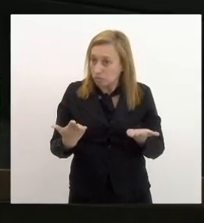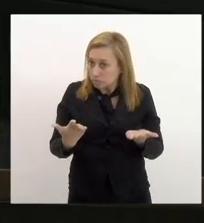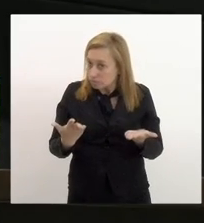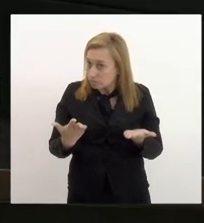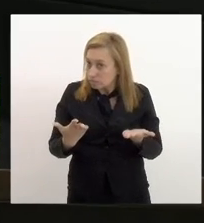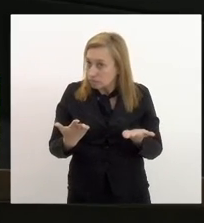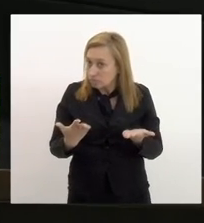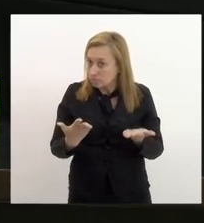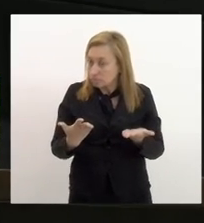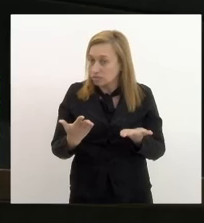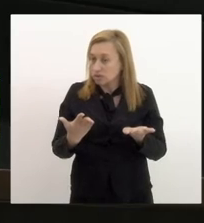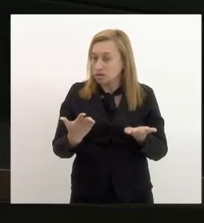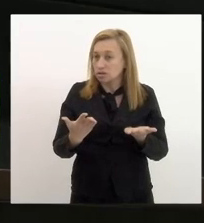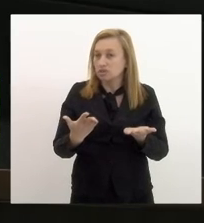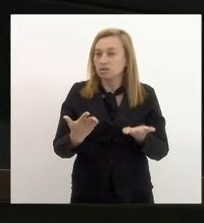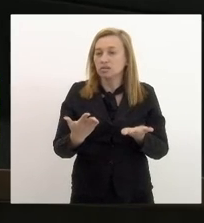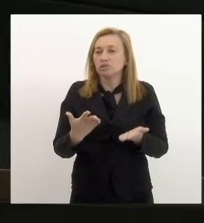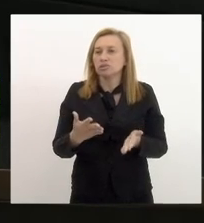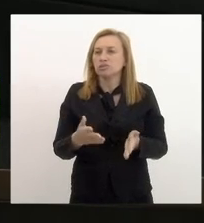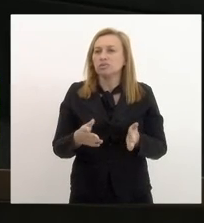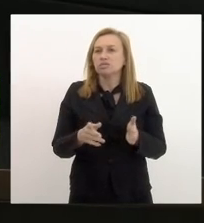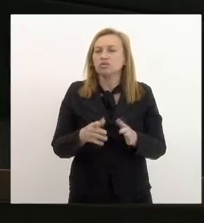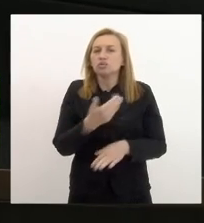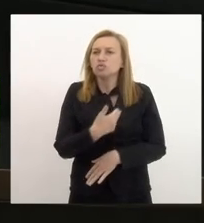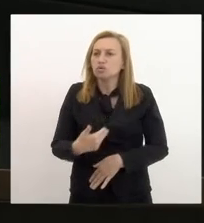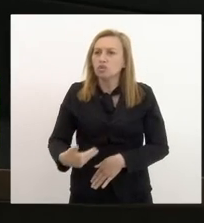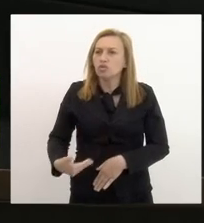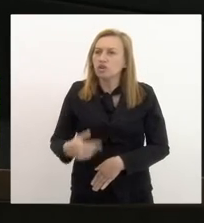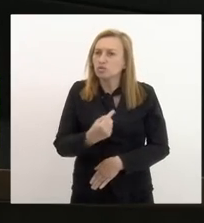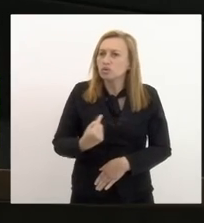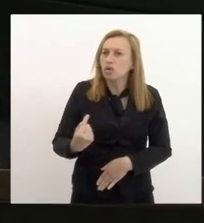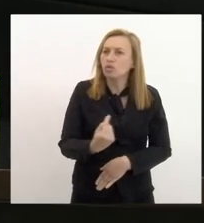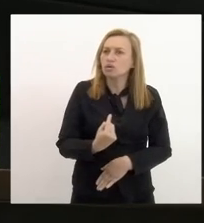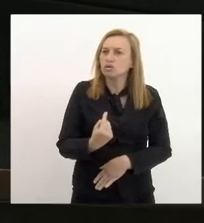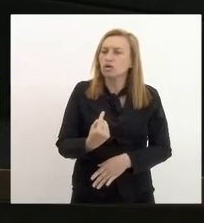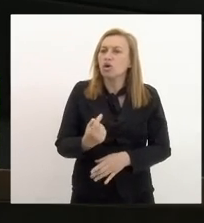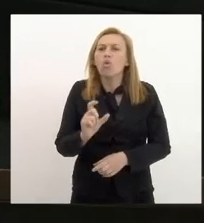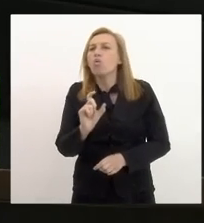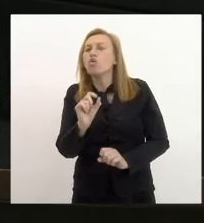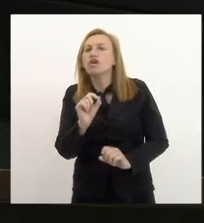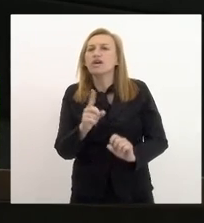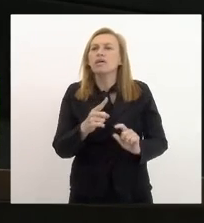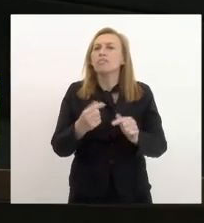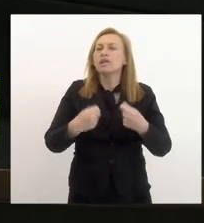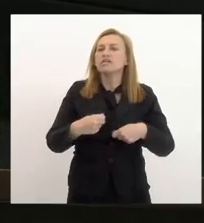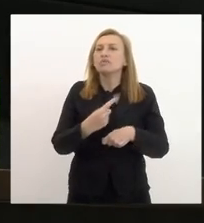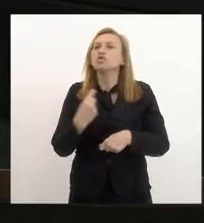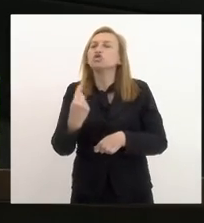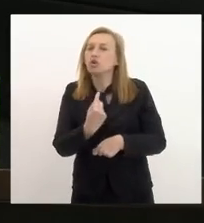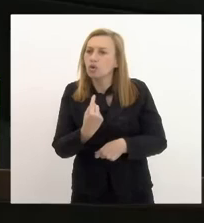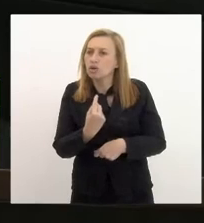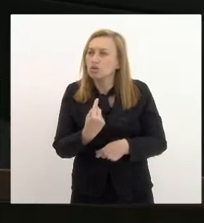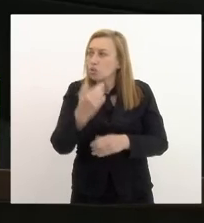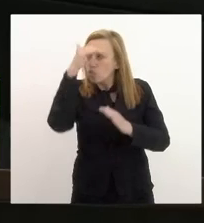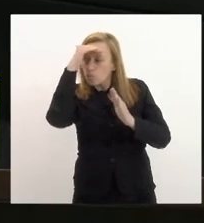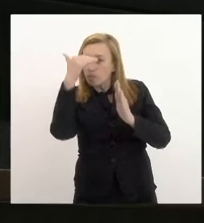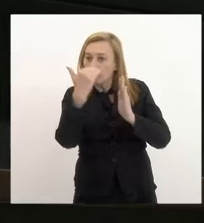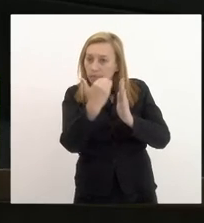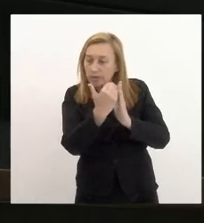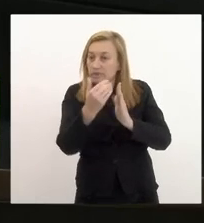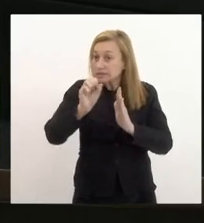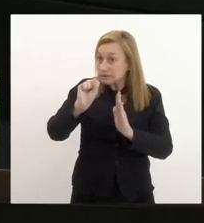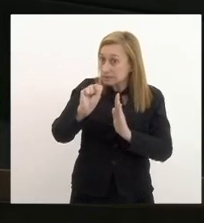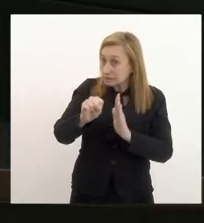a por parte do governo nosso o que que nós precisamos precisamos cumprir é